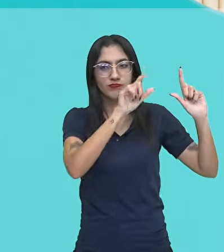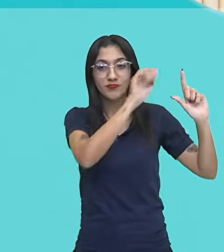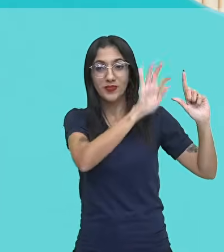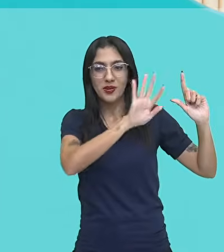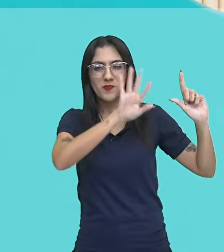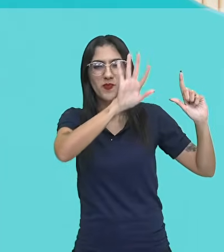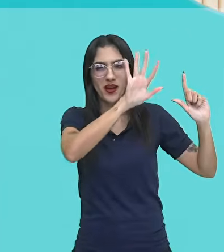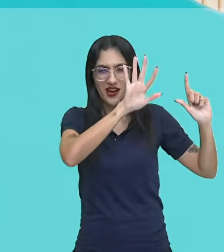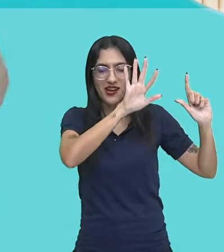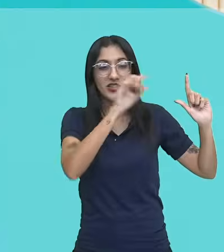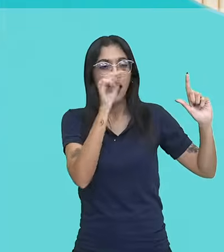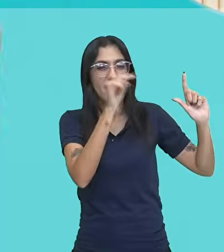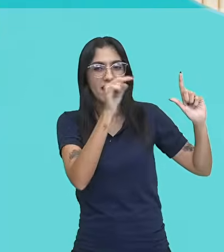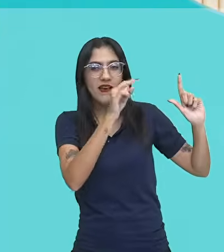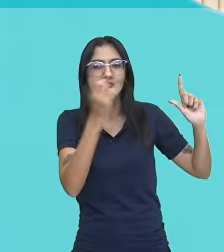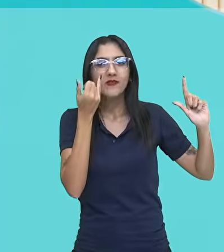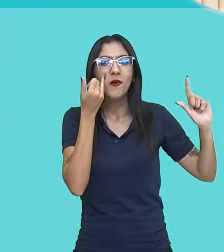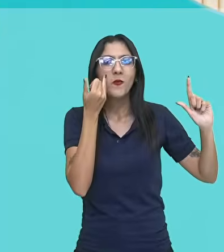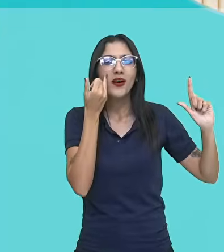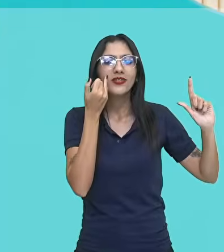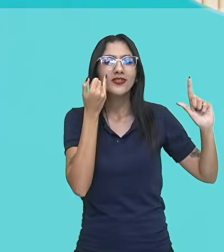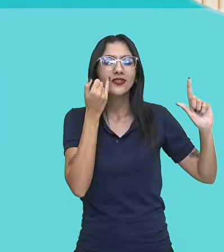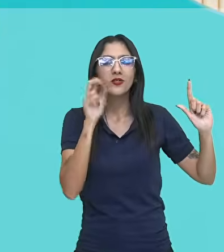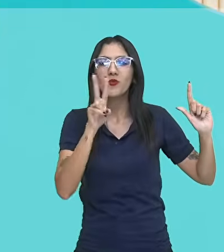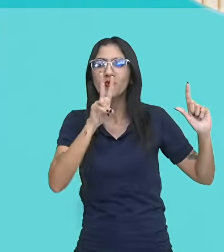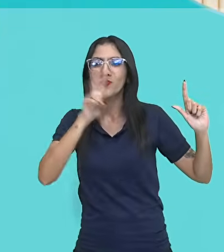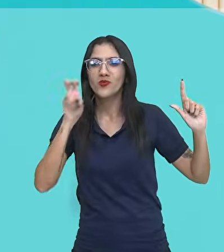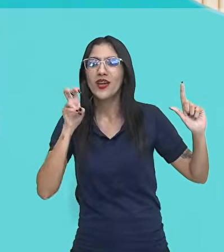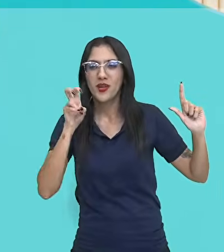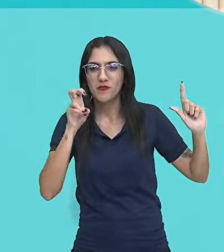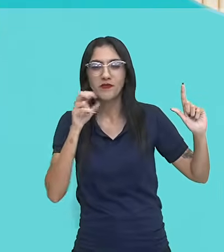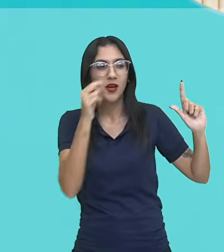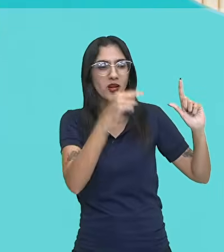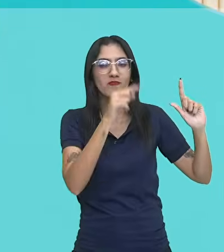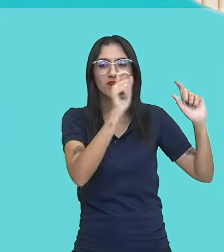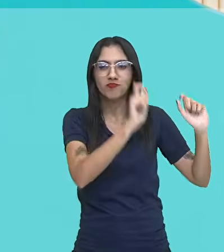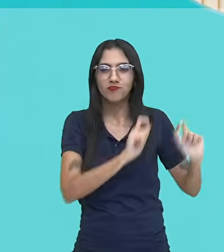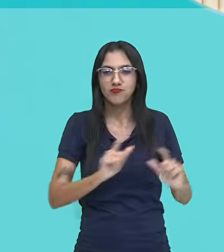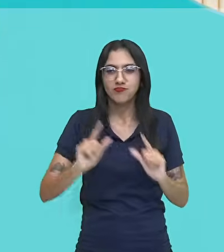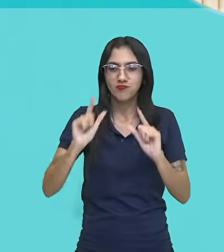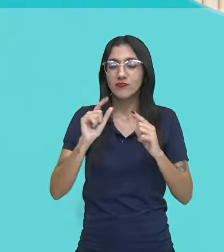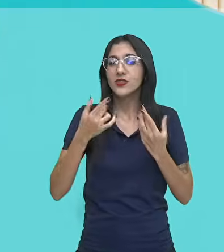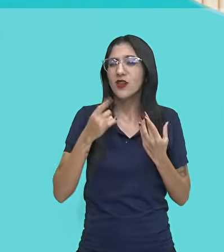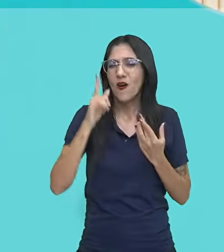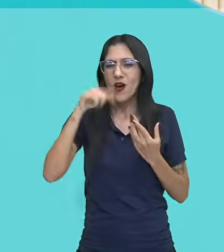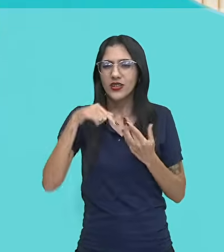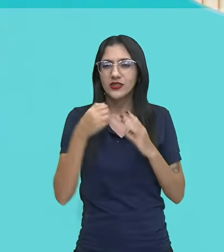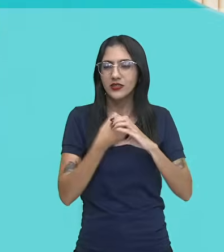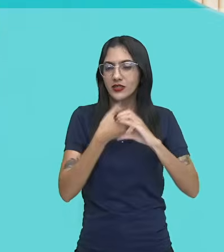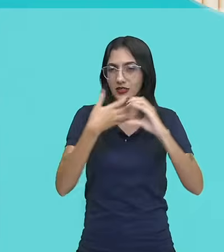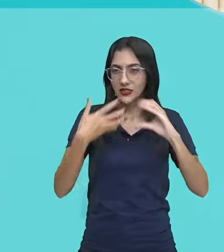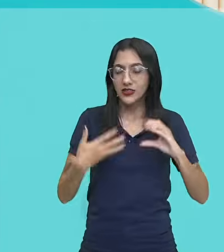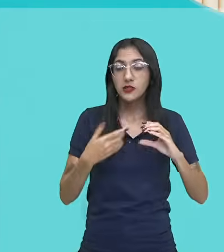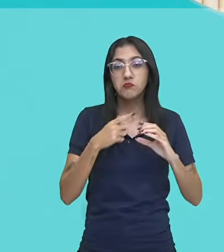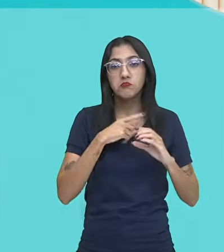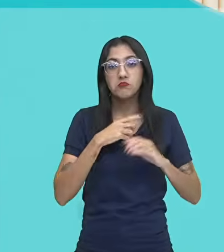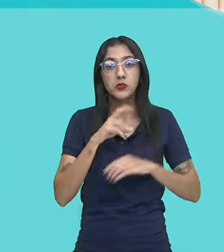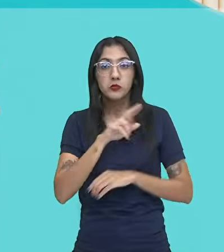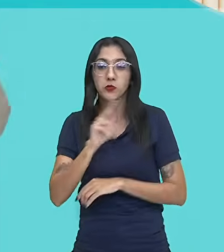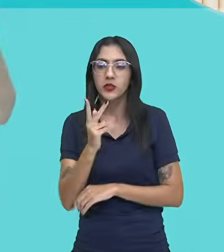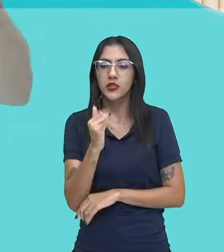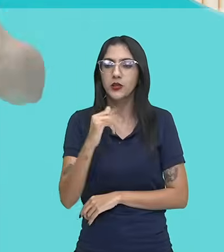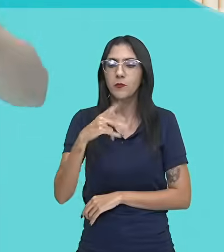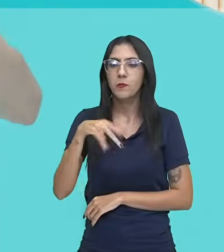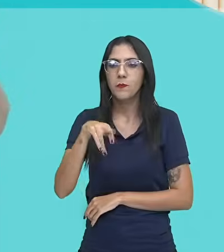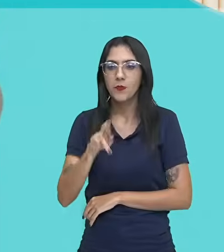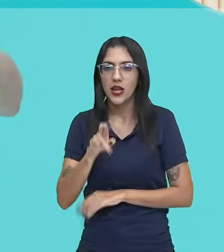vídeo falando do que ela está tratando ali no decorrer do vídeo. Então, essas constituições nós chamamos de hipertexto,